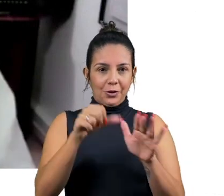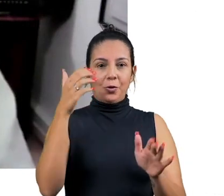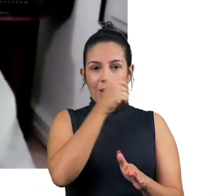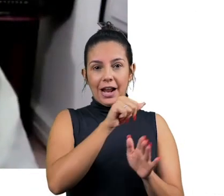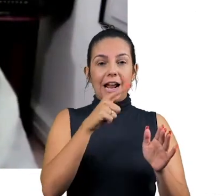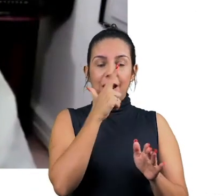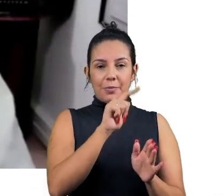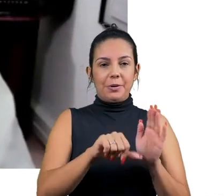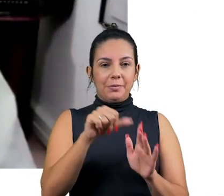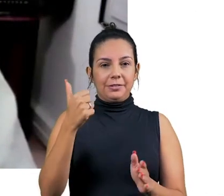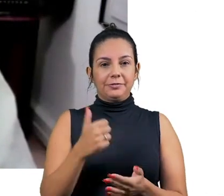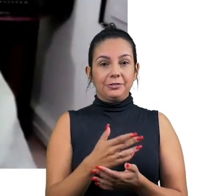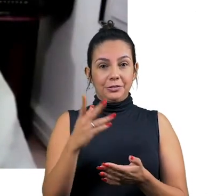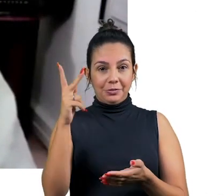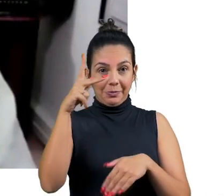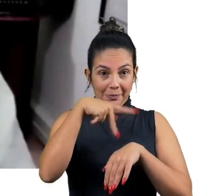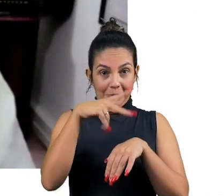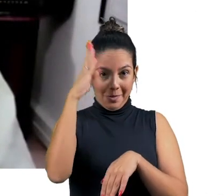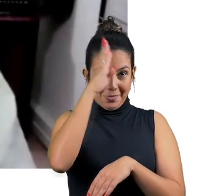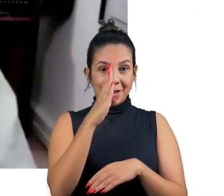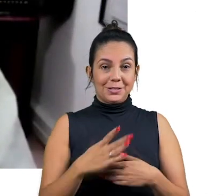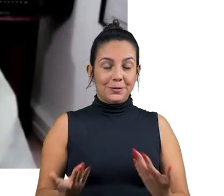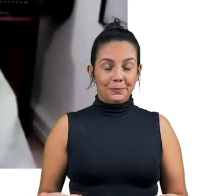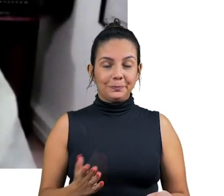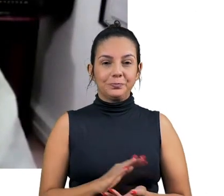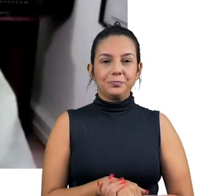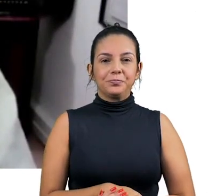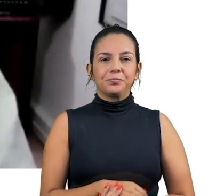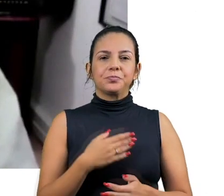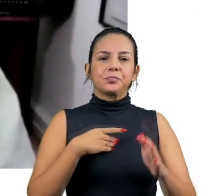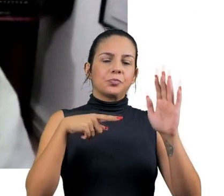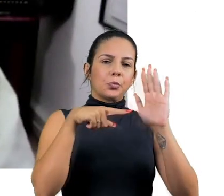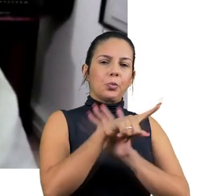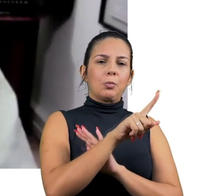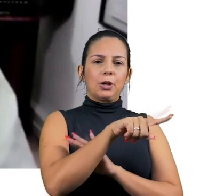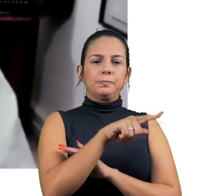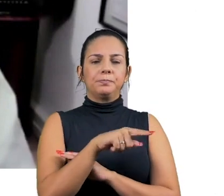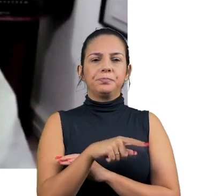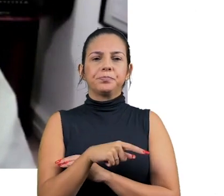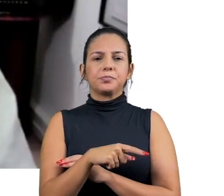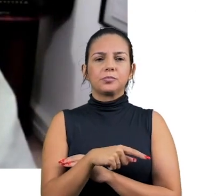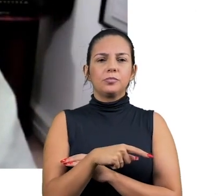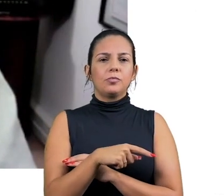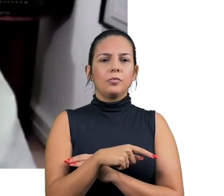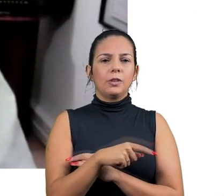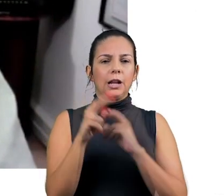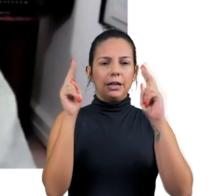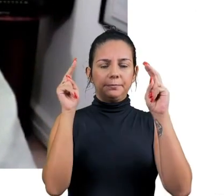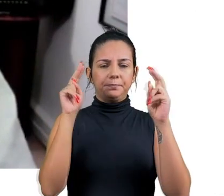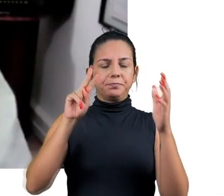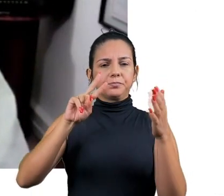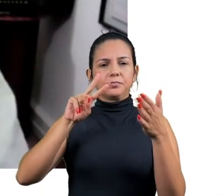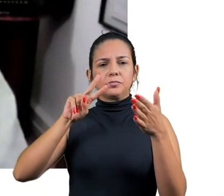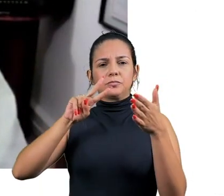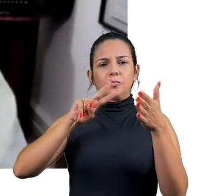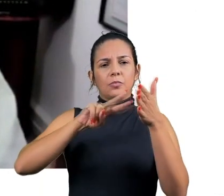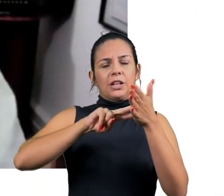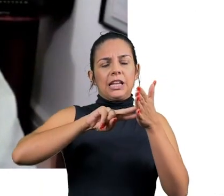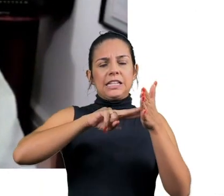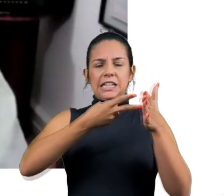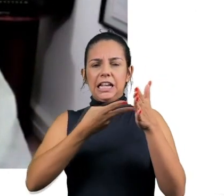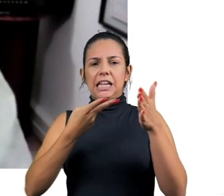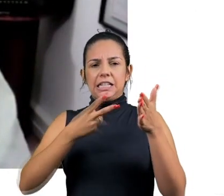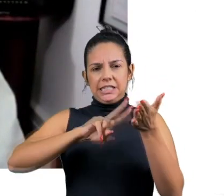turno. Isso aconteceu num país chamado Brasil. Apenas como a título de definição, me ajuda aí.